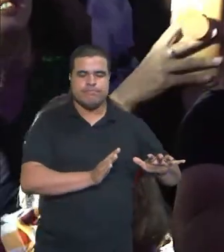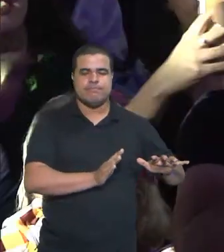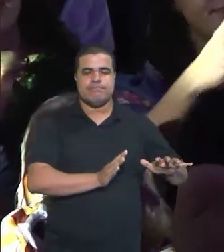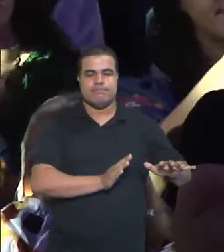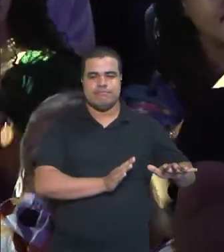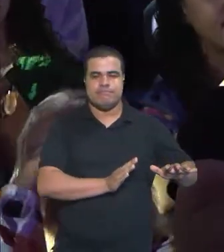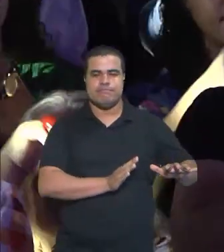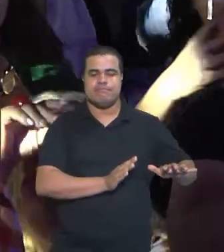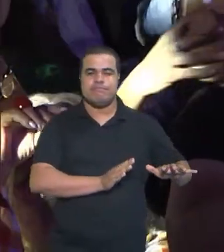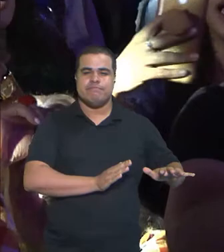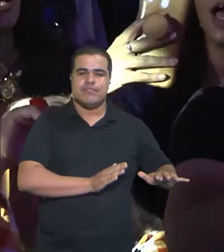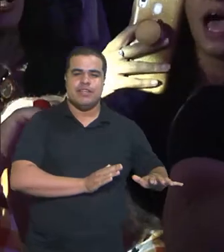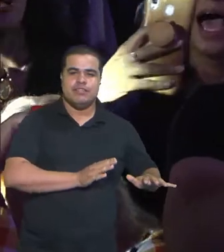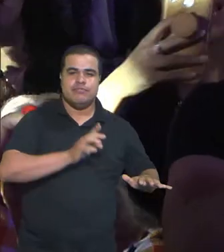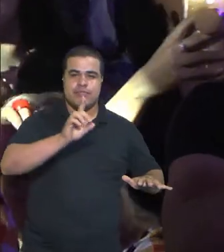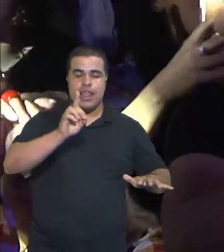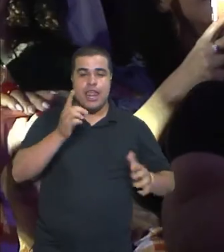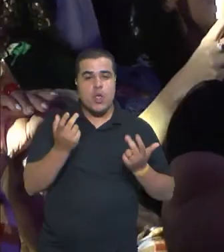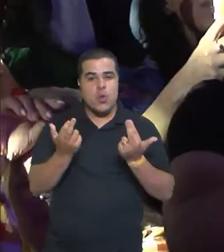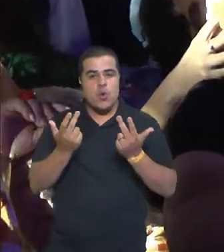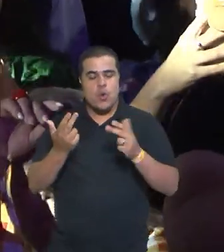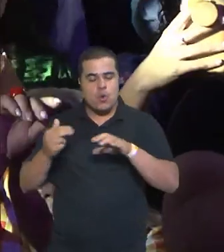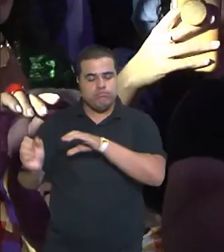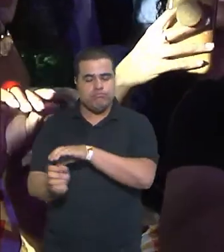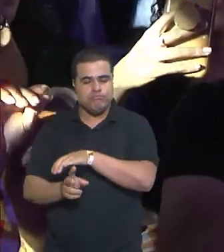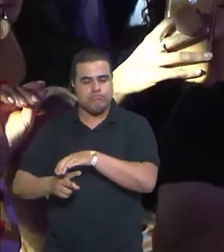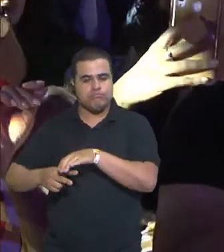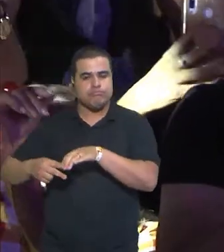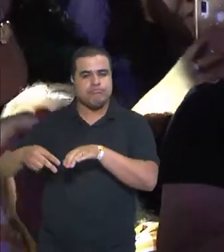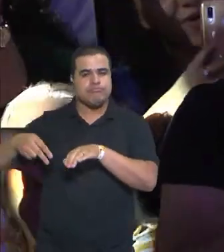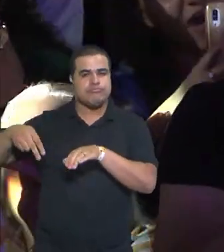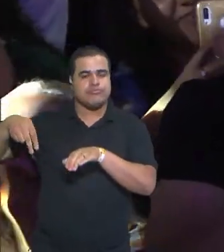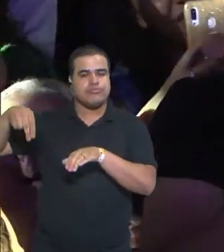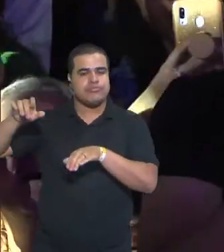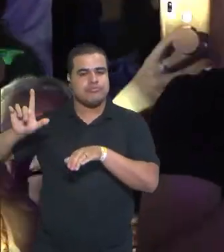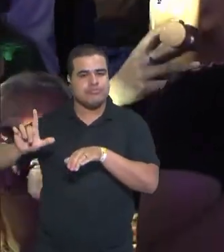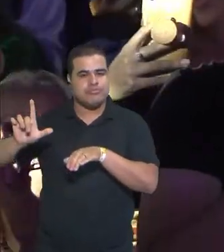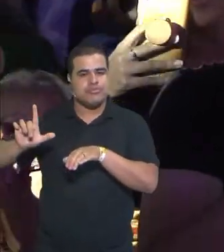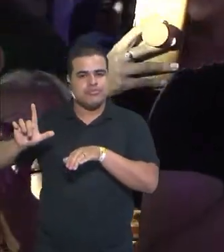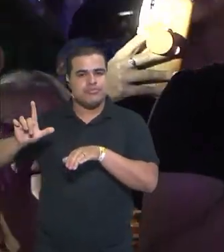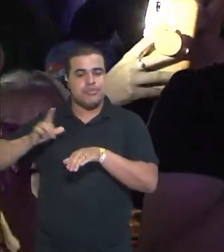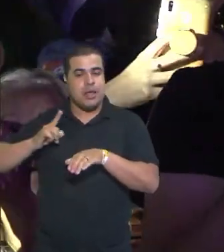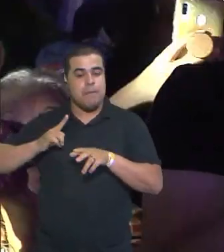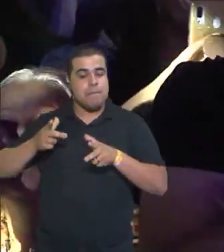quero tirar tua alegria tua força Lázaro ouviu